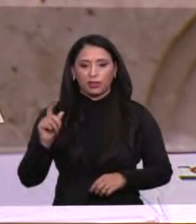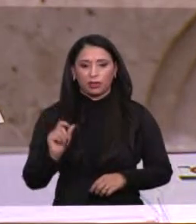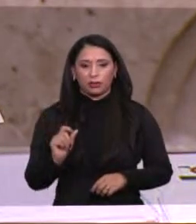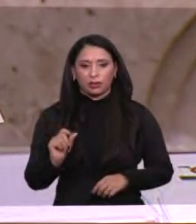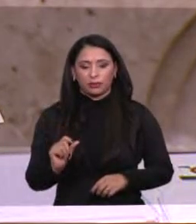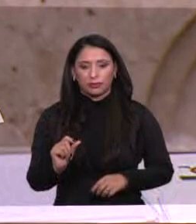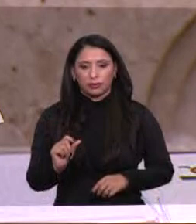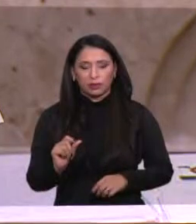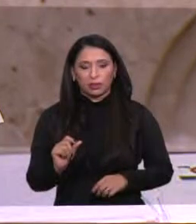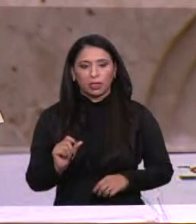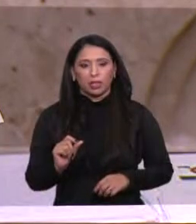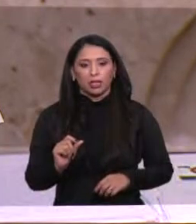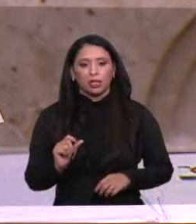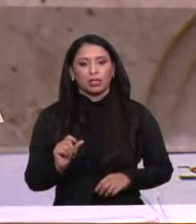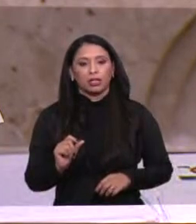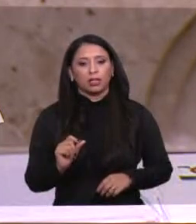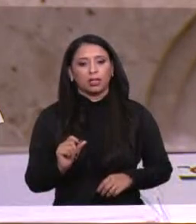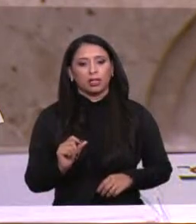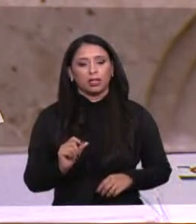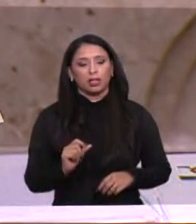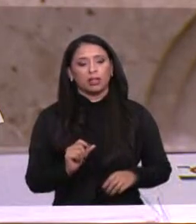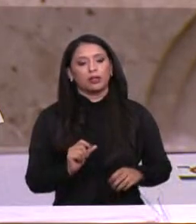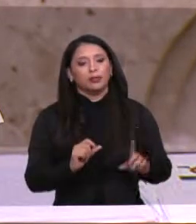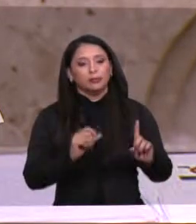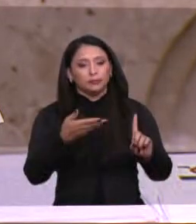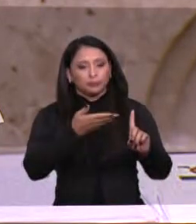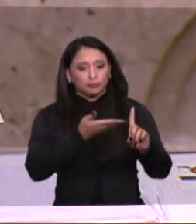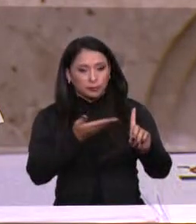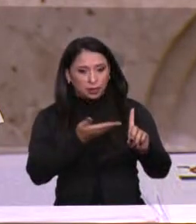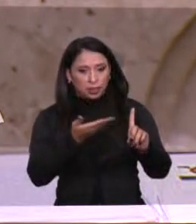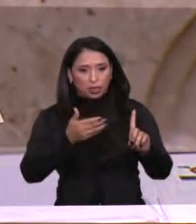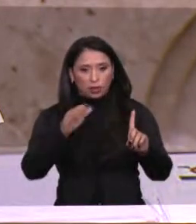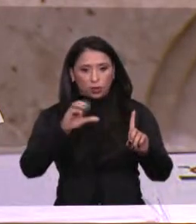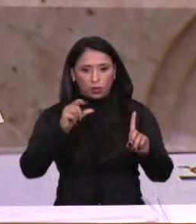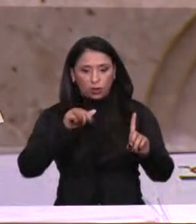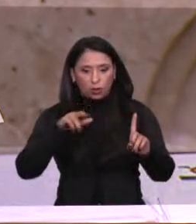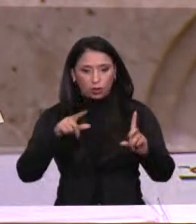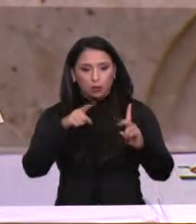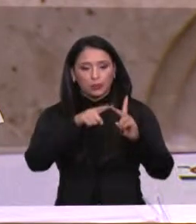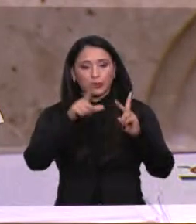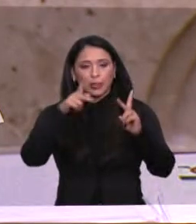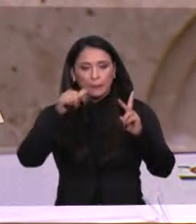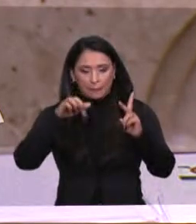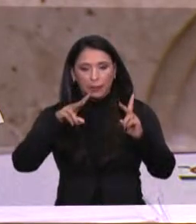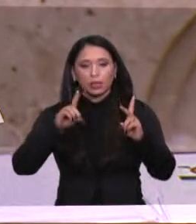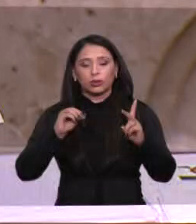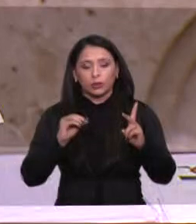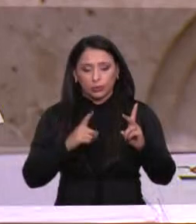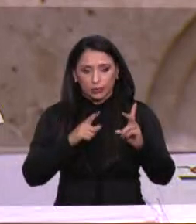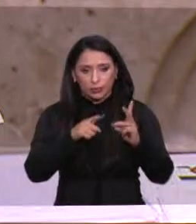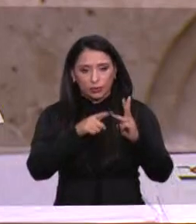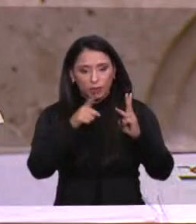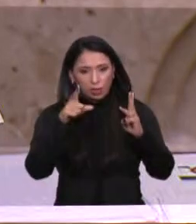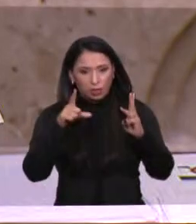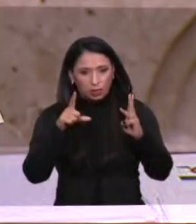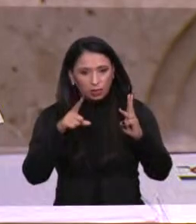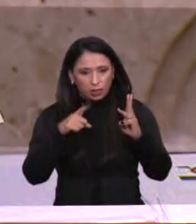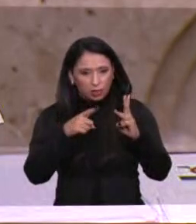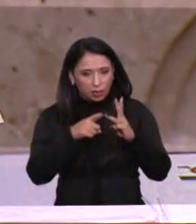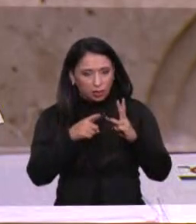e Réus Fernando Afonso Collor de Mello Pedro Paulo bergamaschi delione Ramos